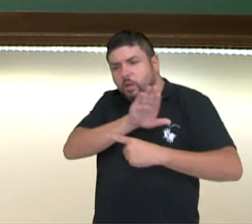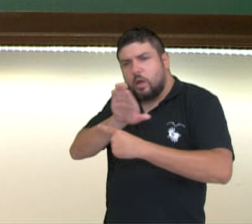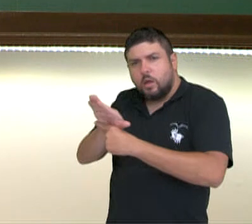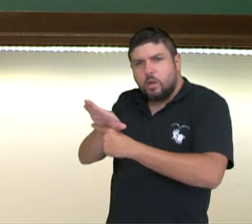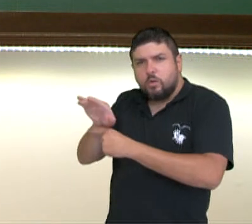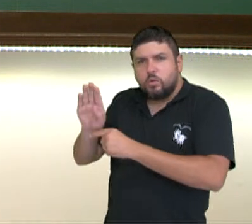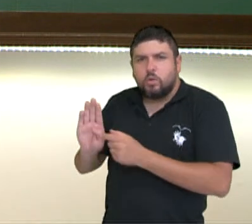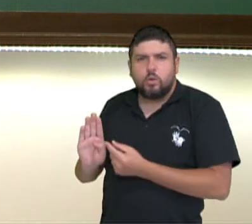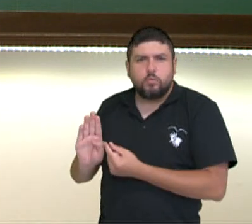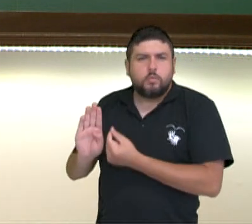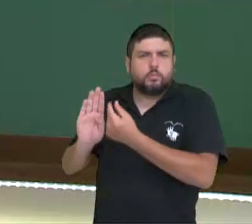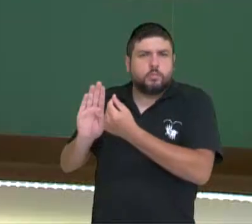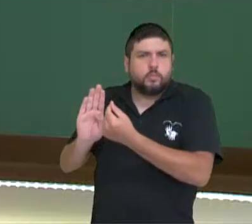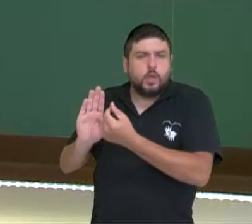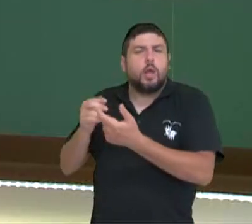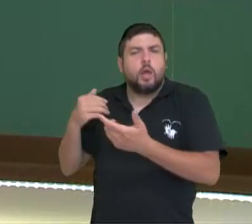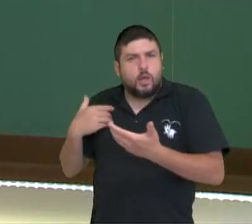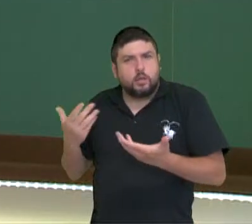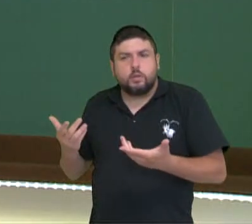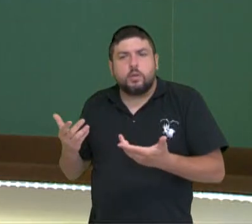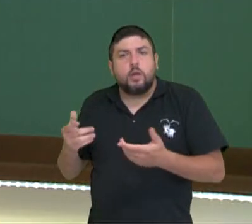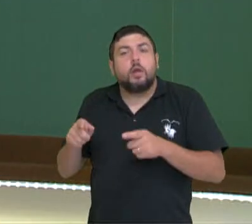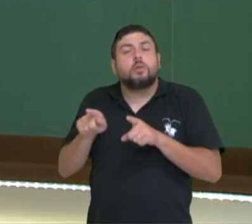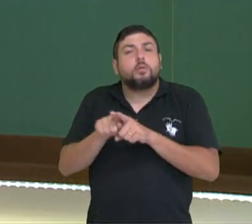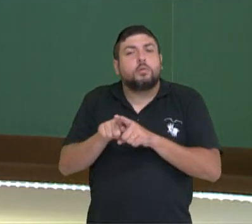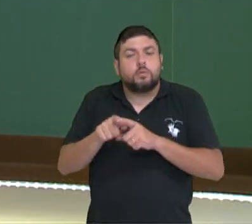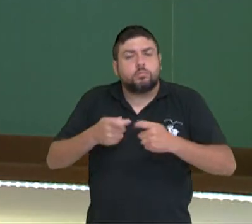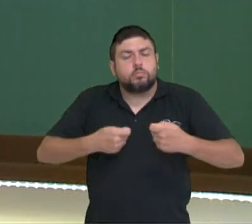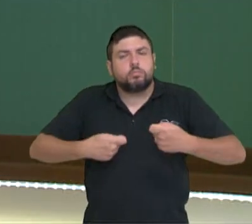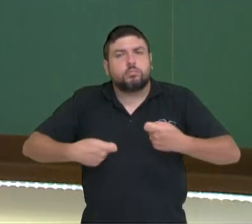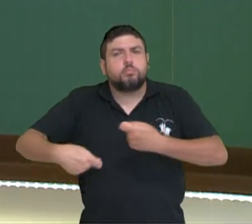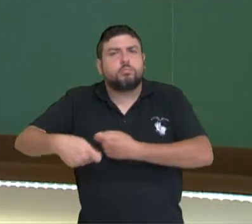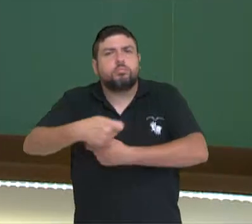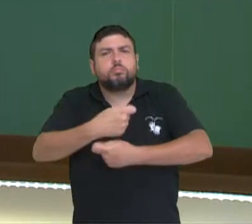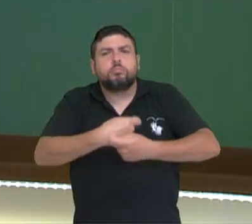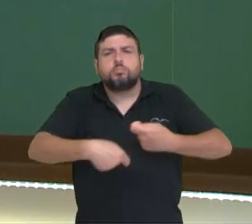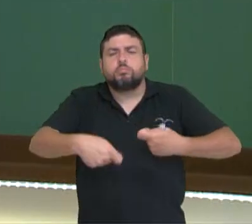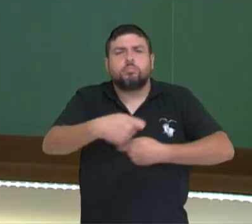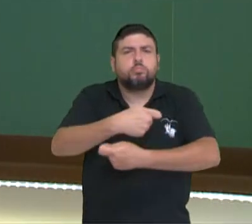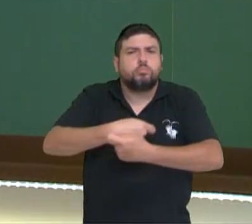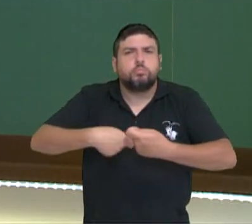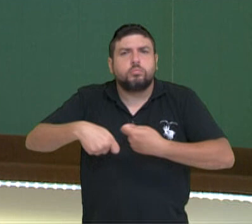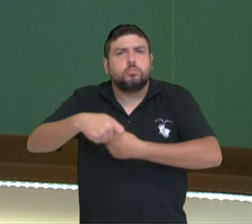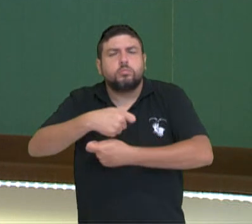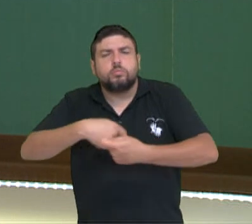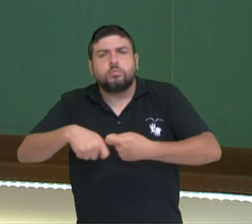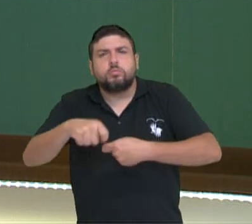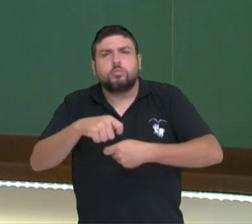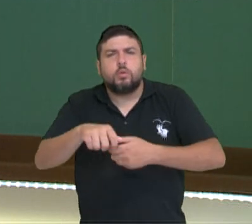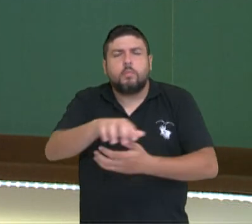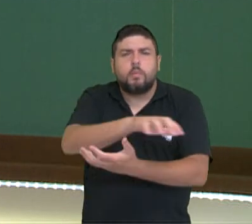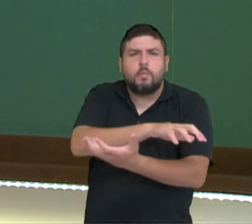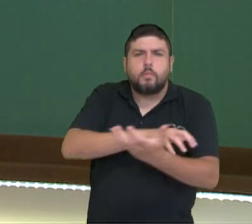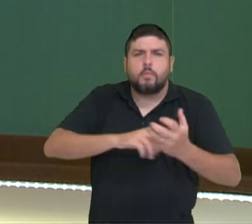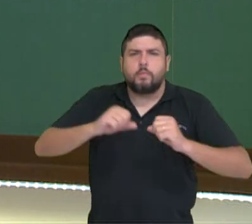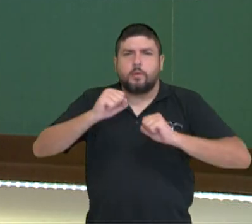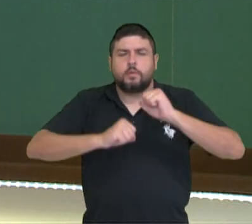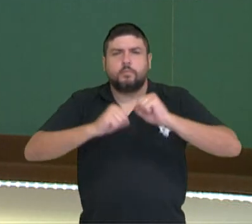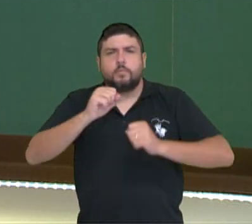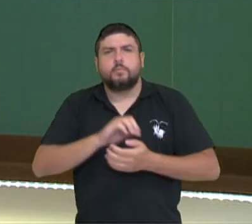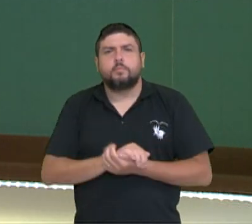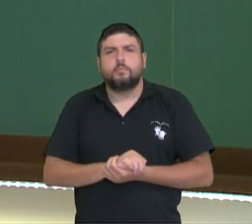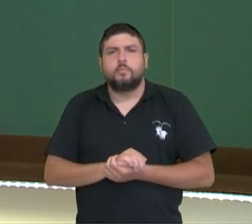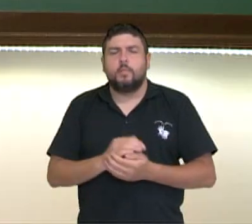estimulando, portanto, né, todos os negócios que vão levar à Revolução Industrial. Temos aqui a